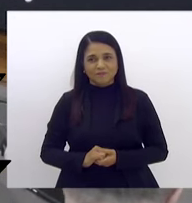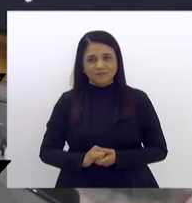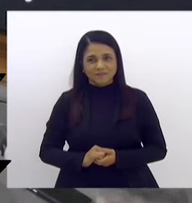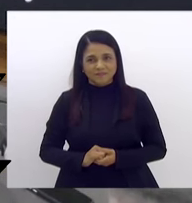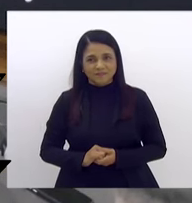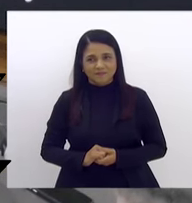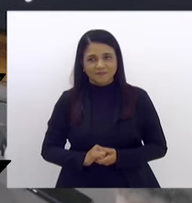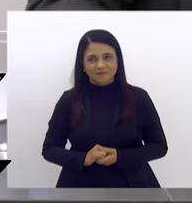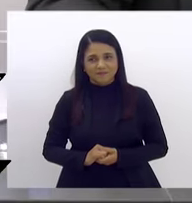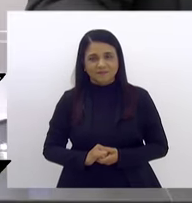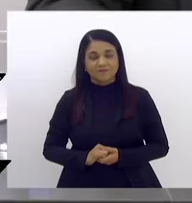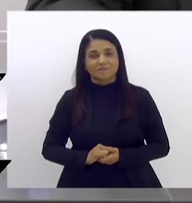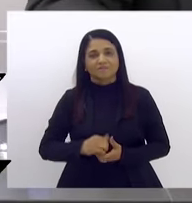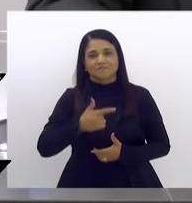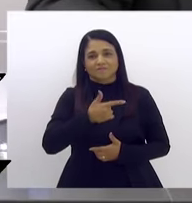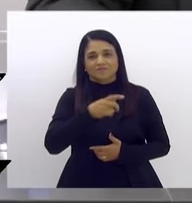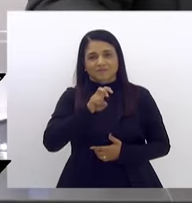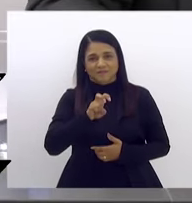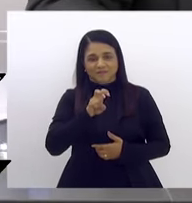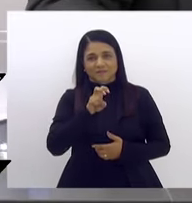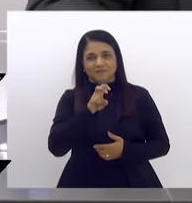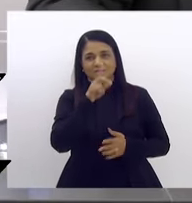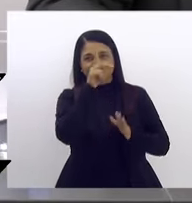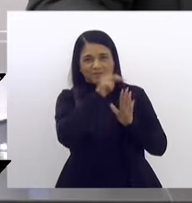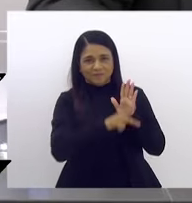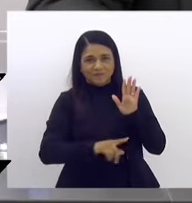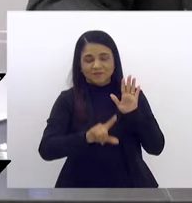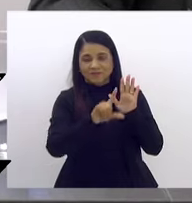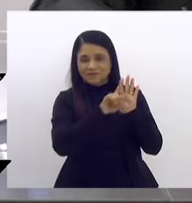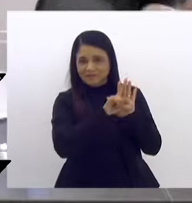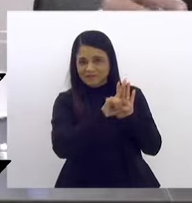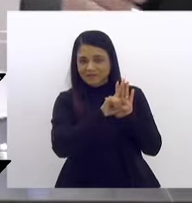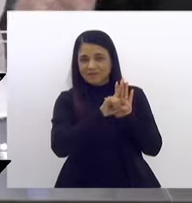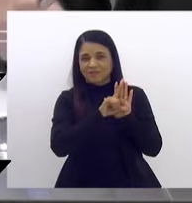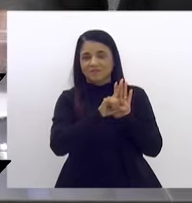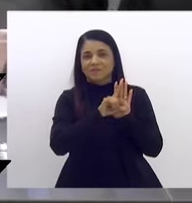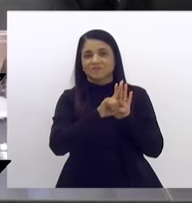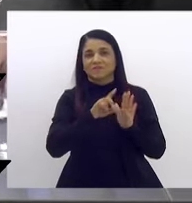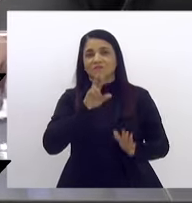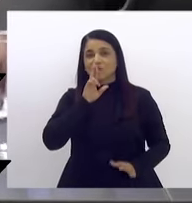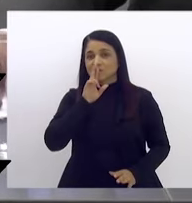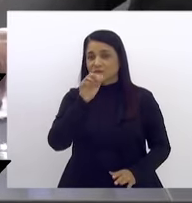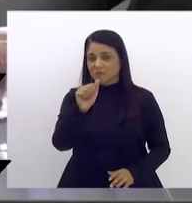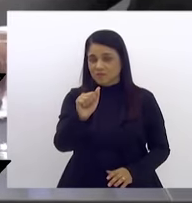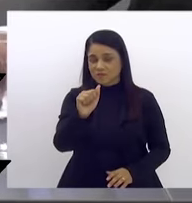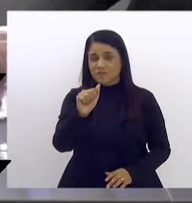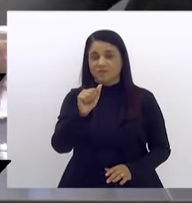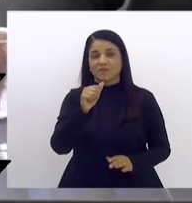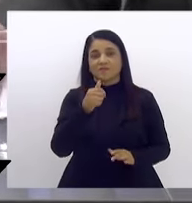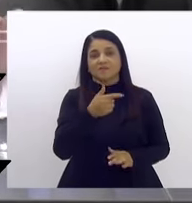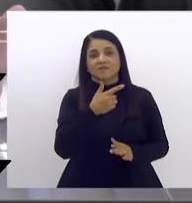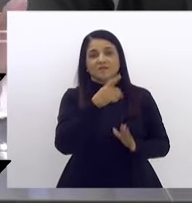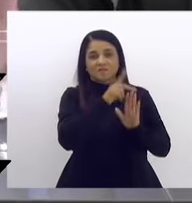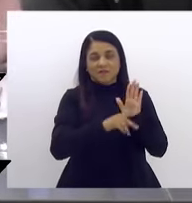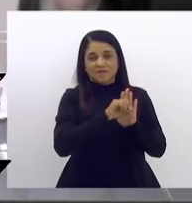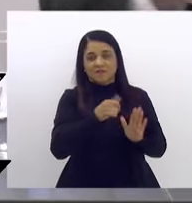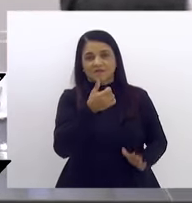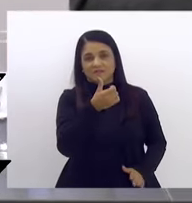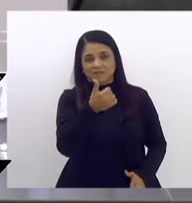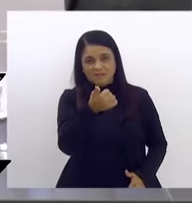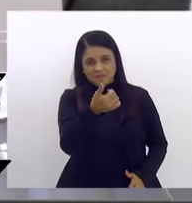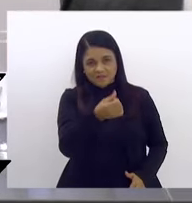demais 25 de relatoria do deputado Rodrigo amor é o projeto de lei número 1676